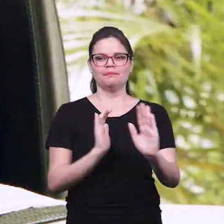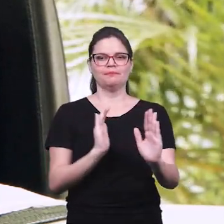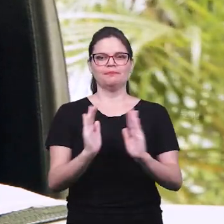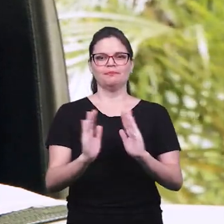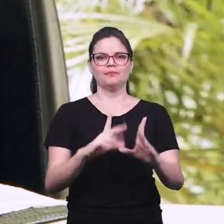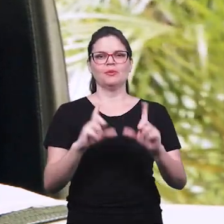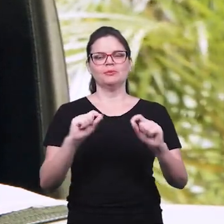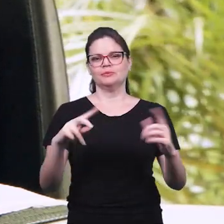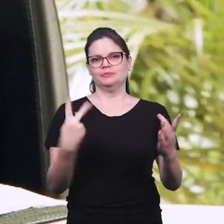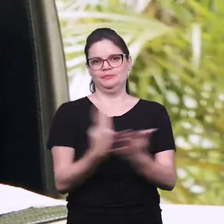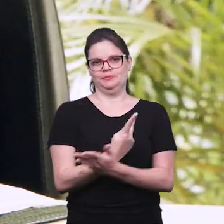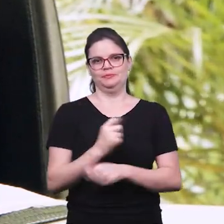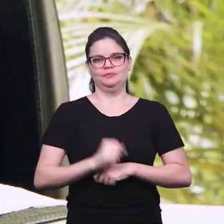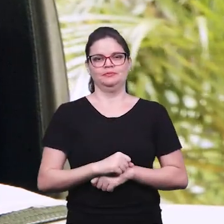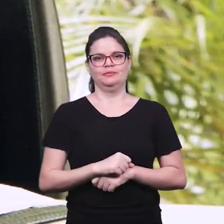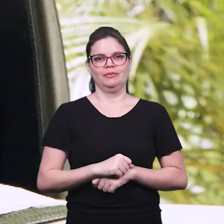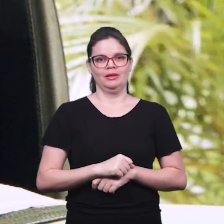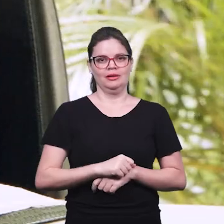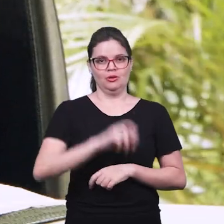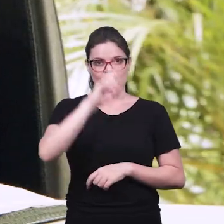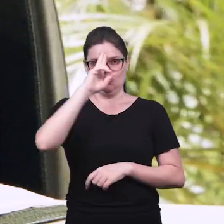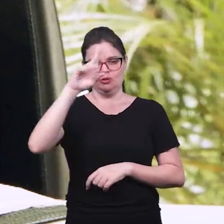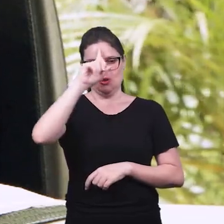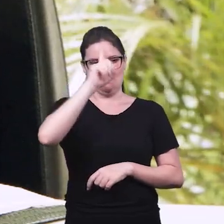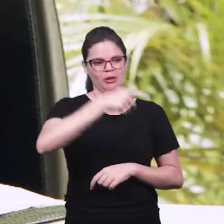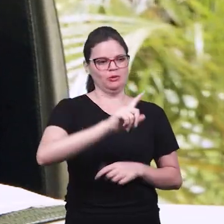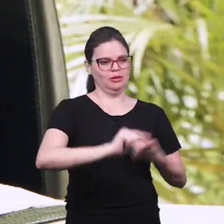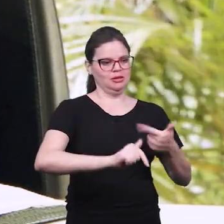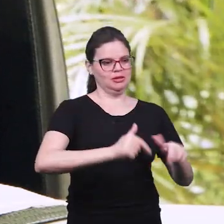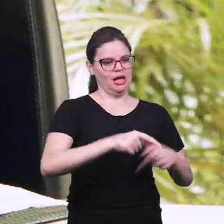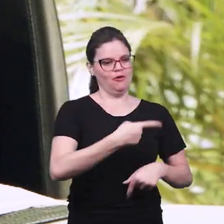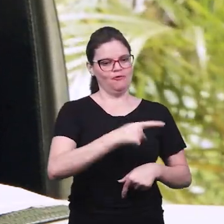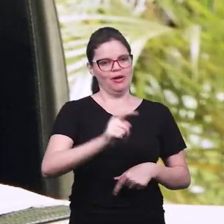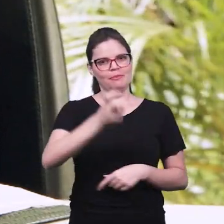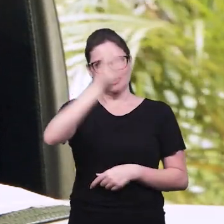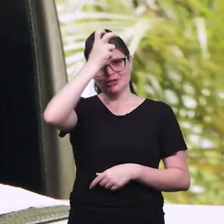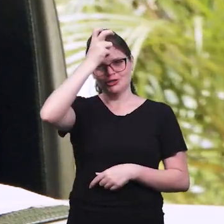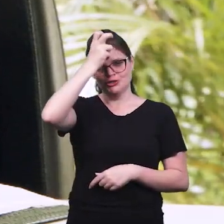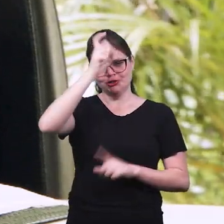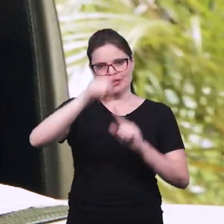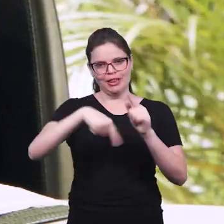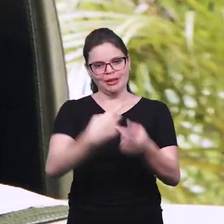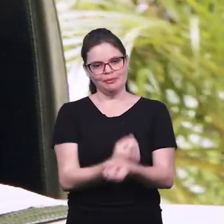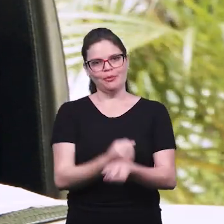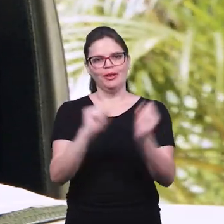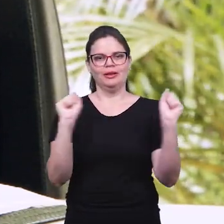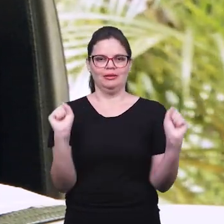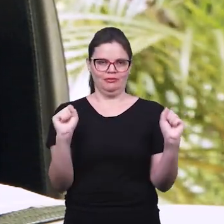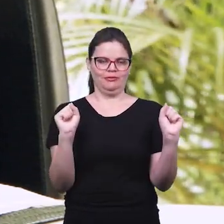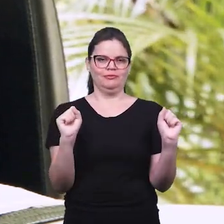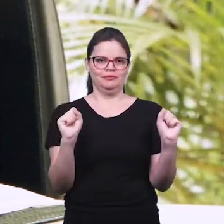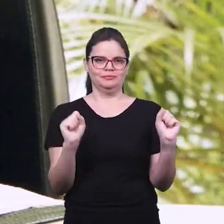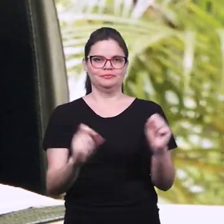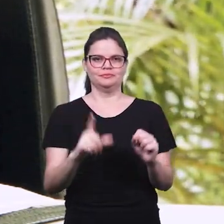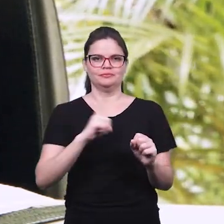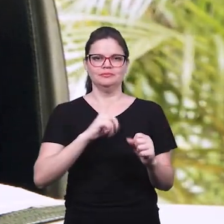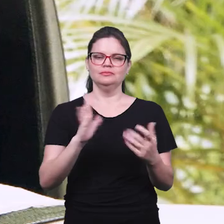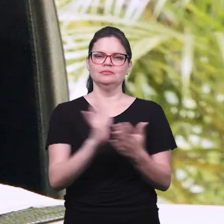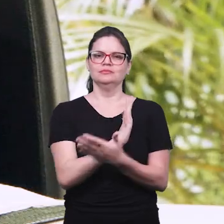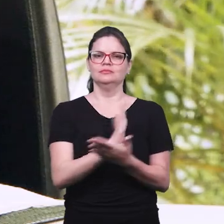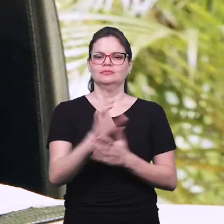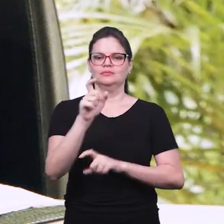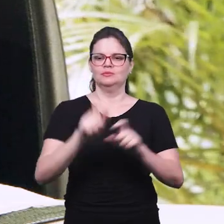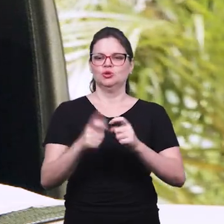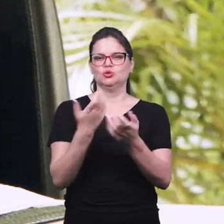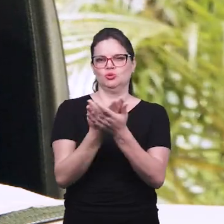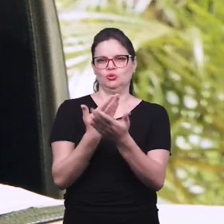foi para o Egito, o Senhor tirou Israel do Egito, e era segundo alguns cálculos de alguns